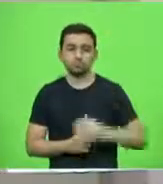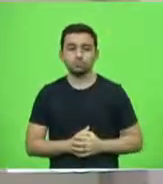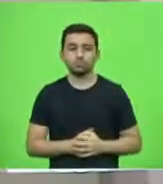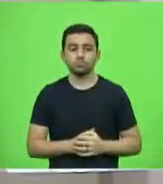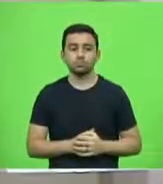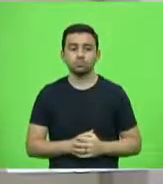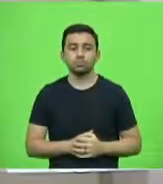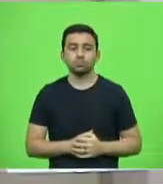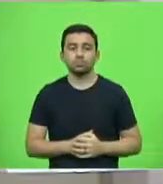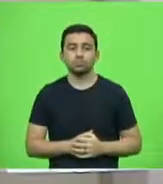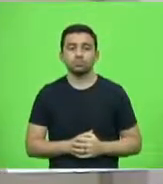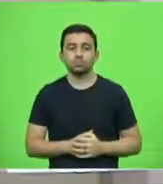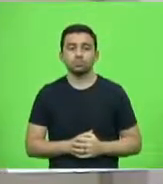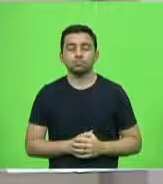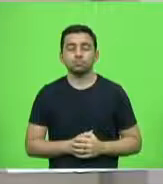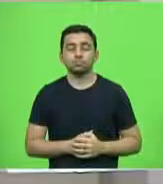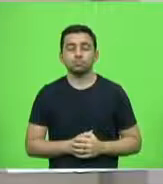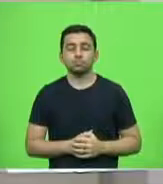Obrigado.